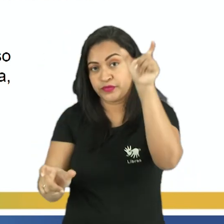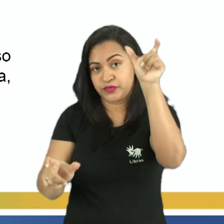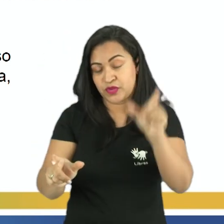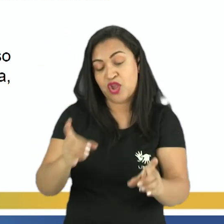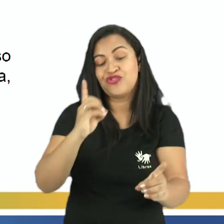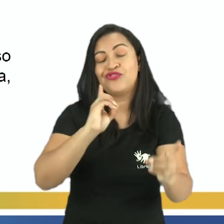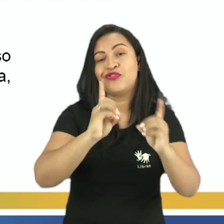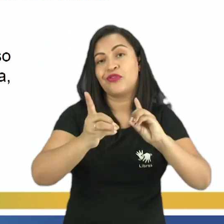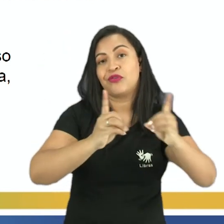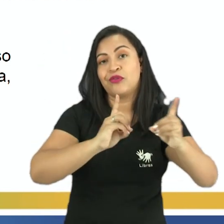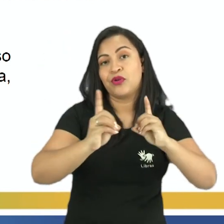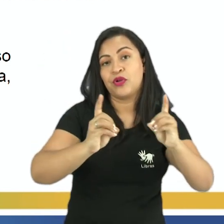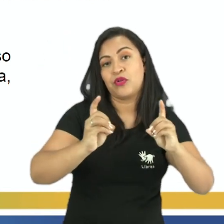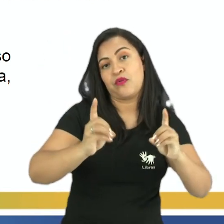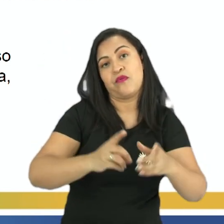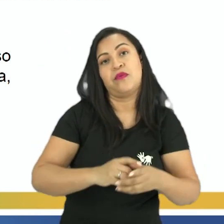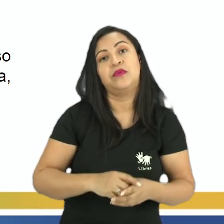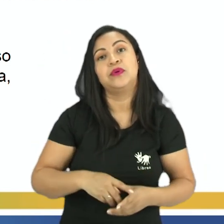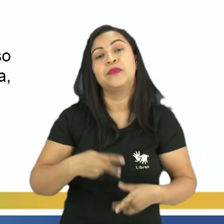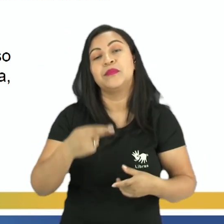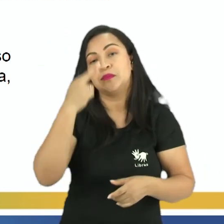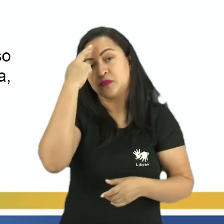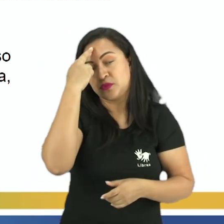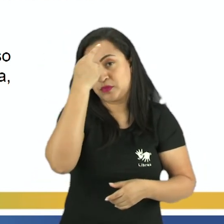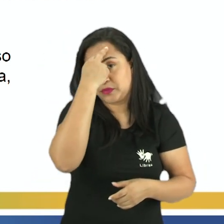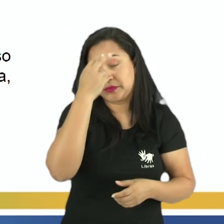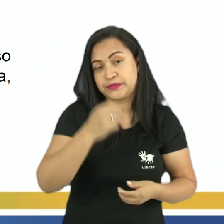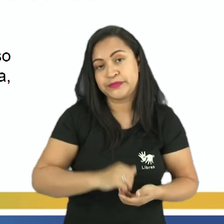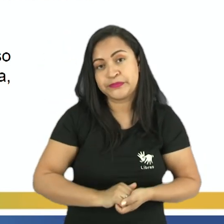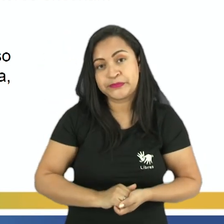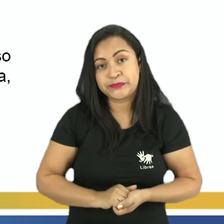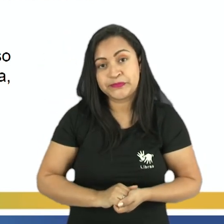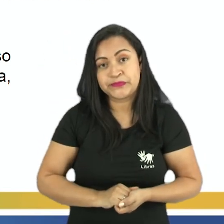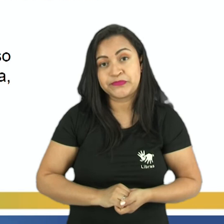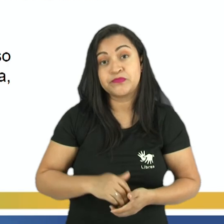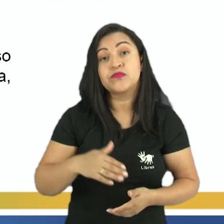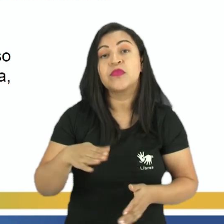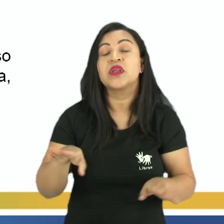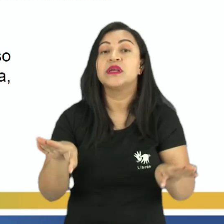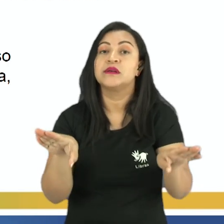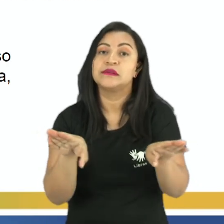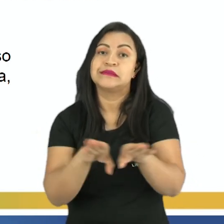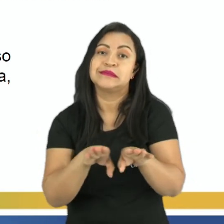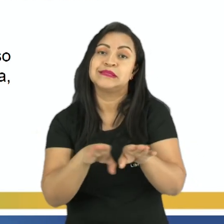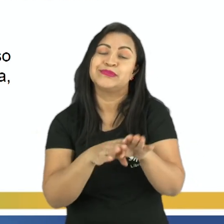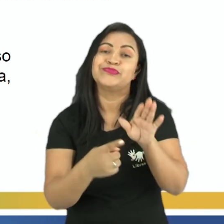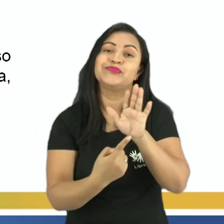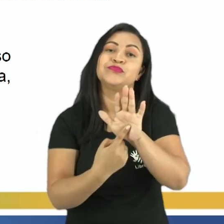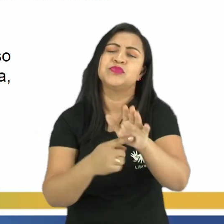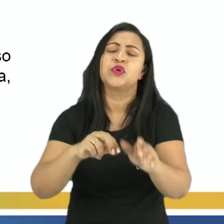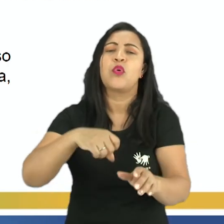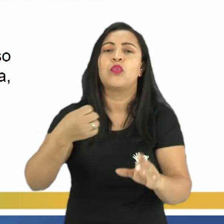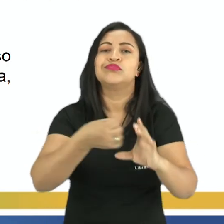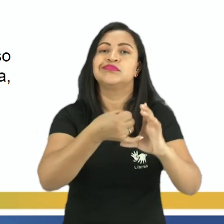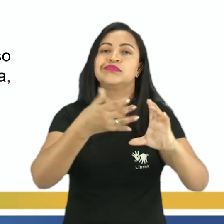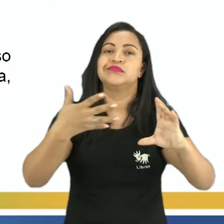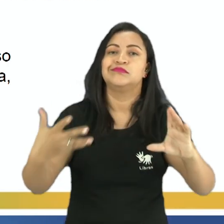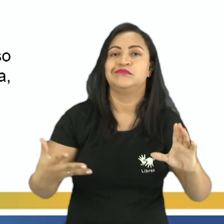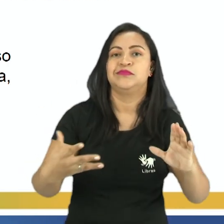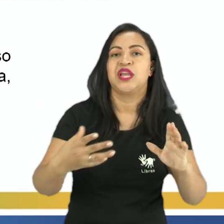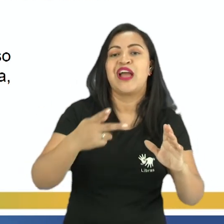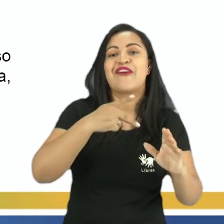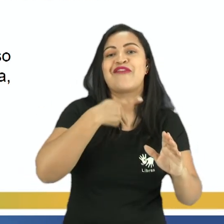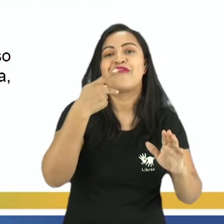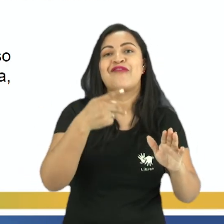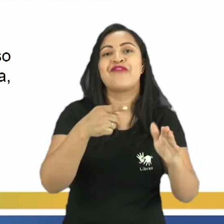dialogam através das personagens para contar a história. Além disso, apresentam outros elementos, como o discurso direto,